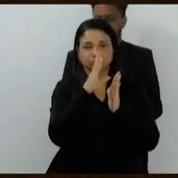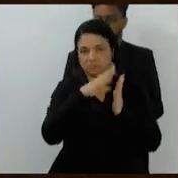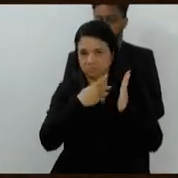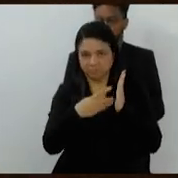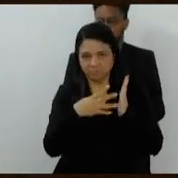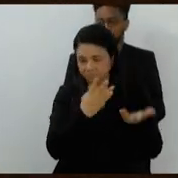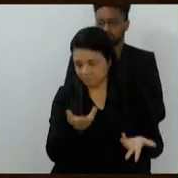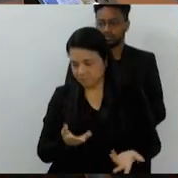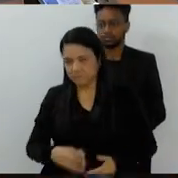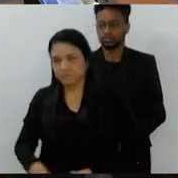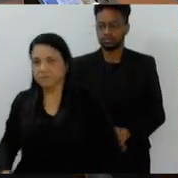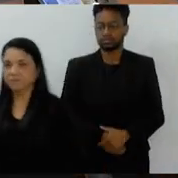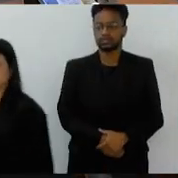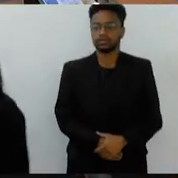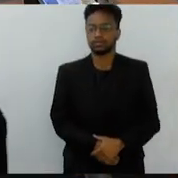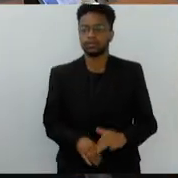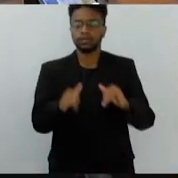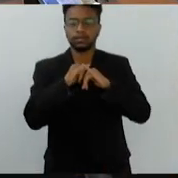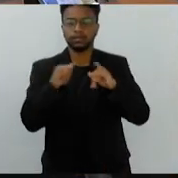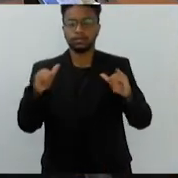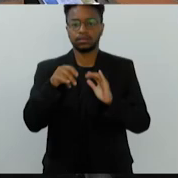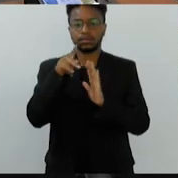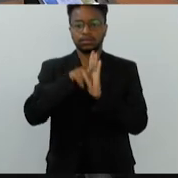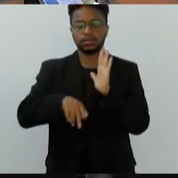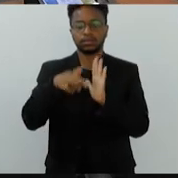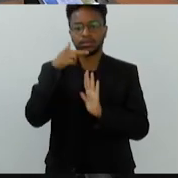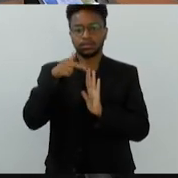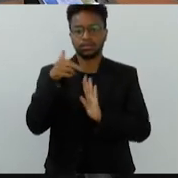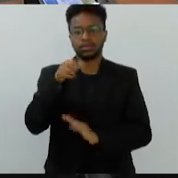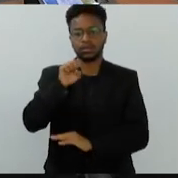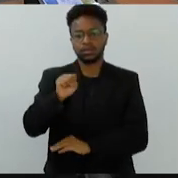obrigado. Anuncio o projeto de resolução número